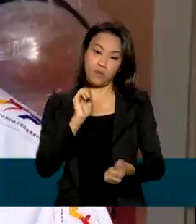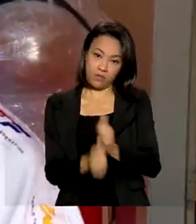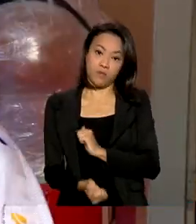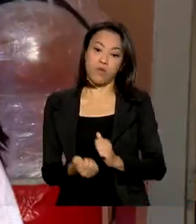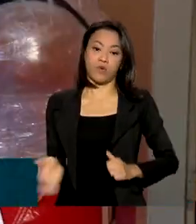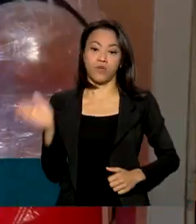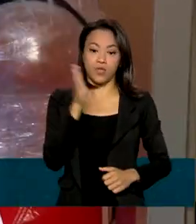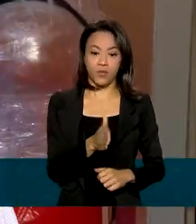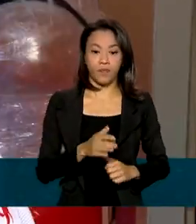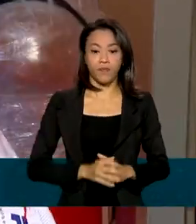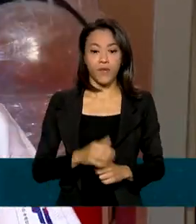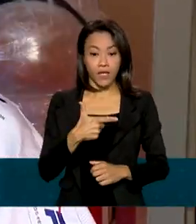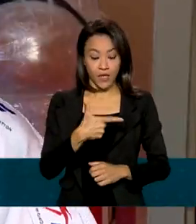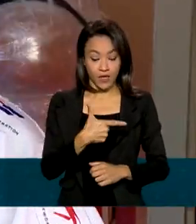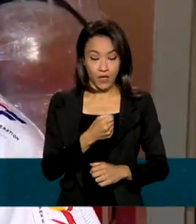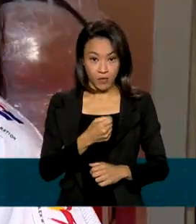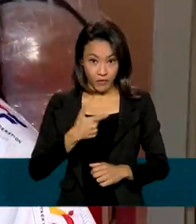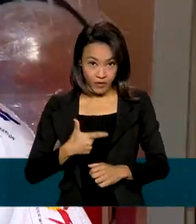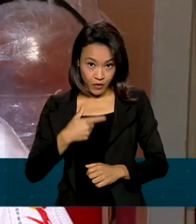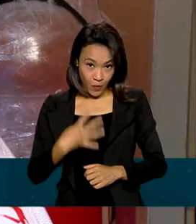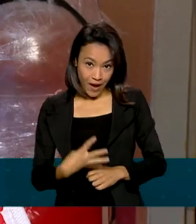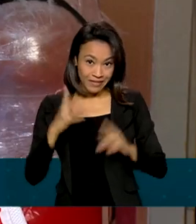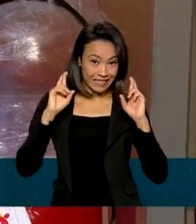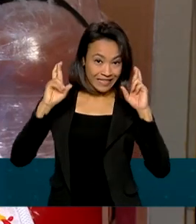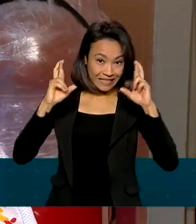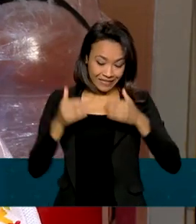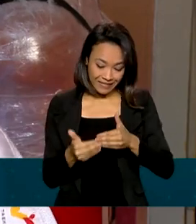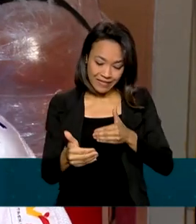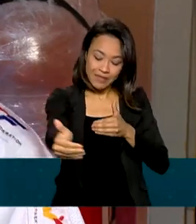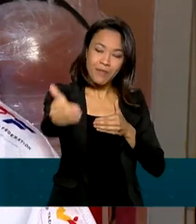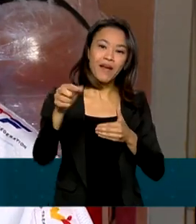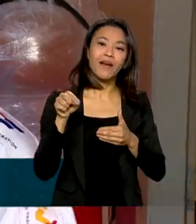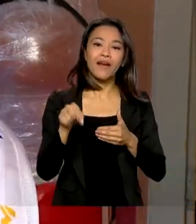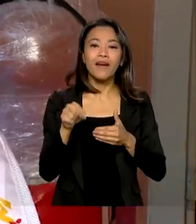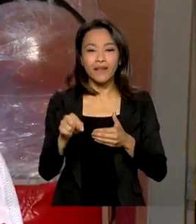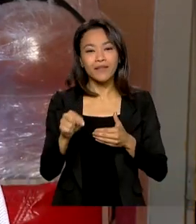Olimpíadas 2024. Espero, se Deus quiser, minha equipe vai estar lá comigo.